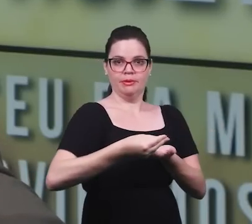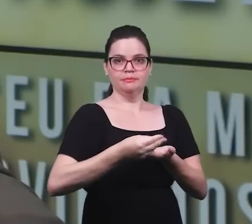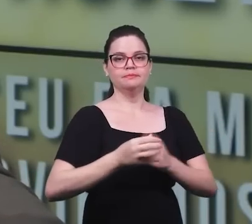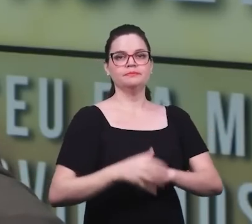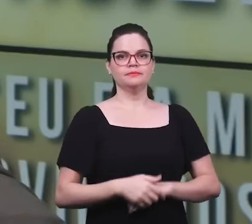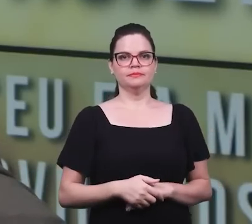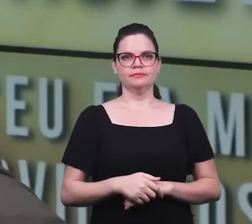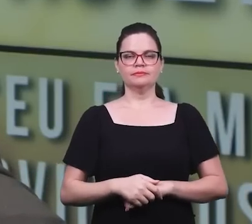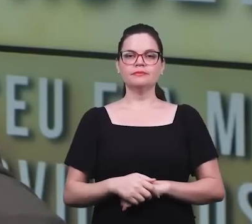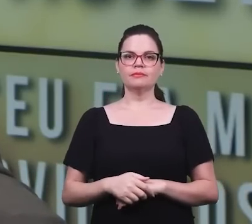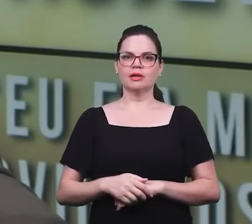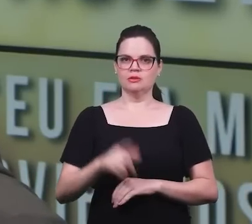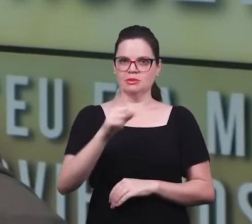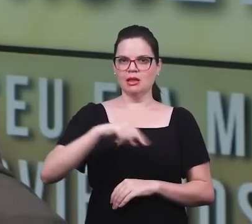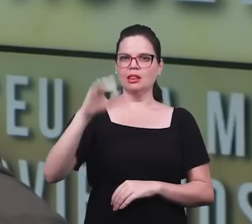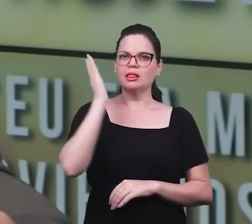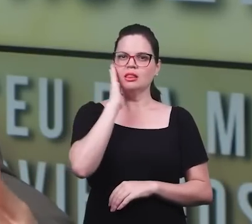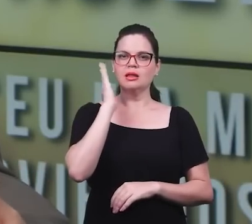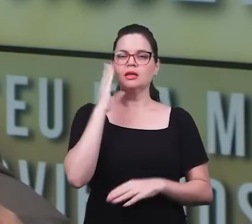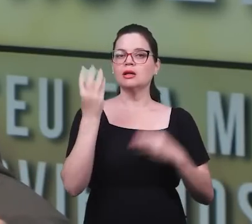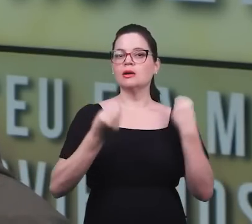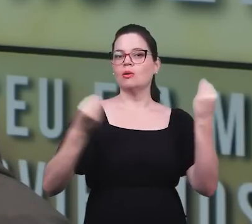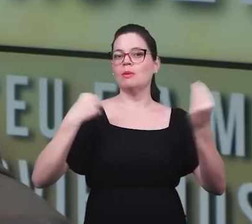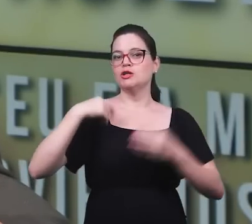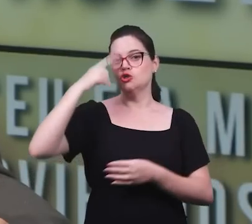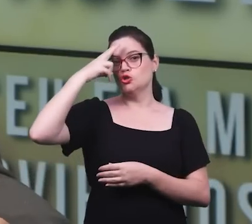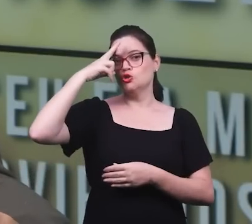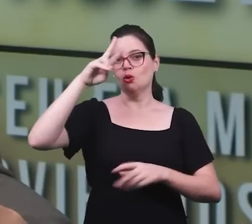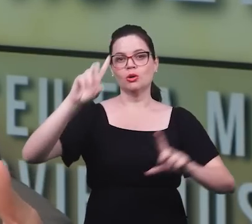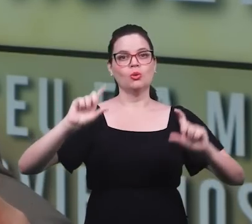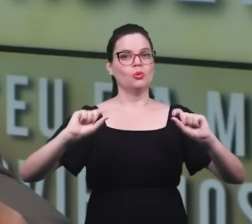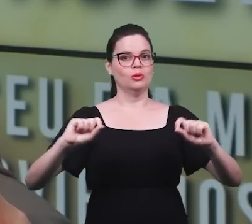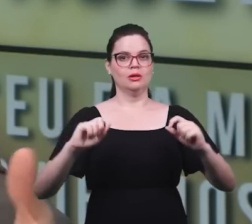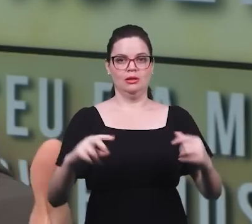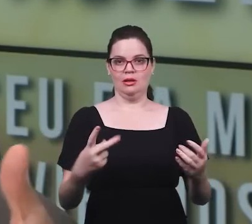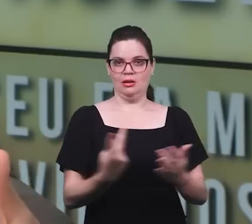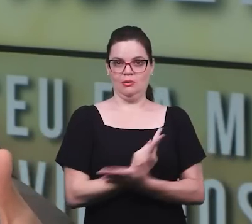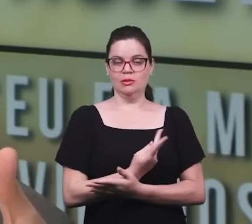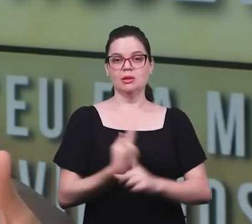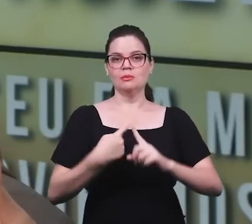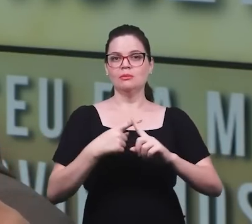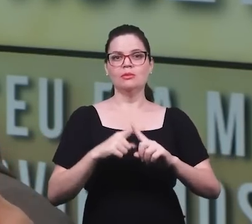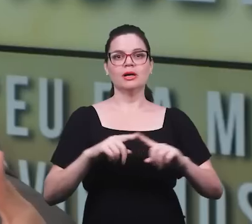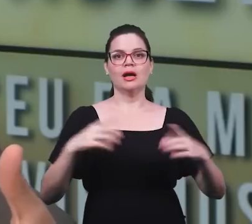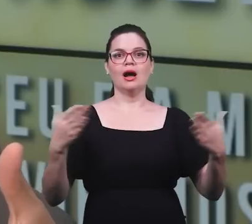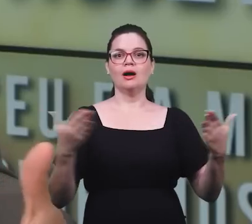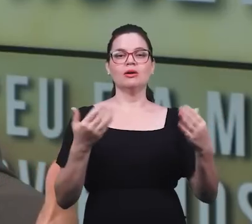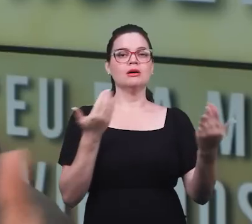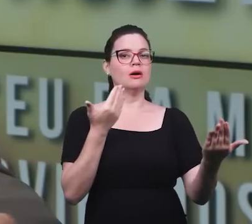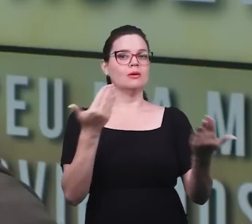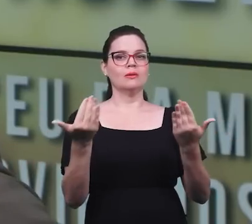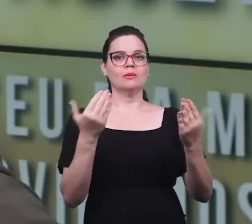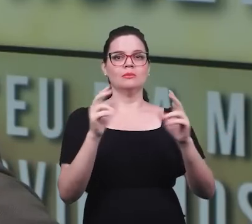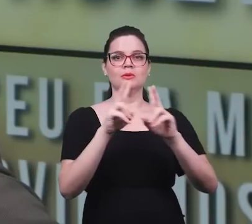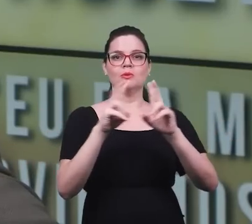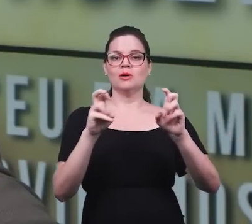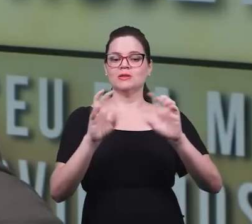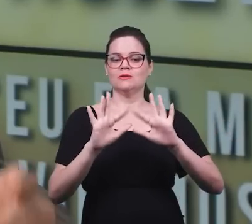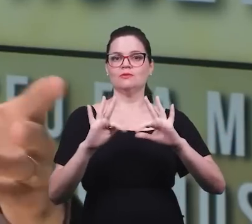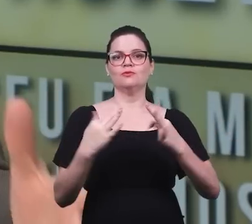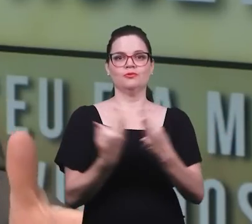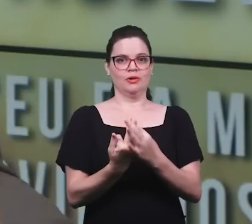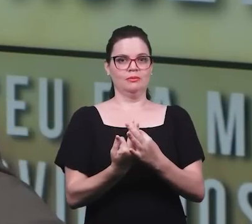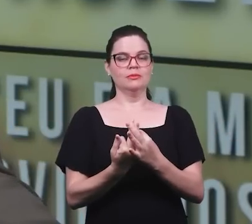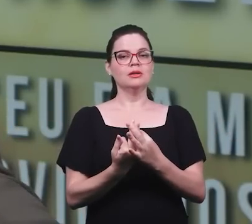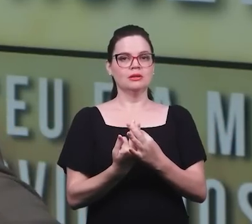damos início aqui àquilo que iremos adentrar sobre a família nesse contexto histórico,